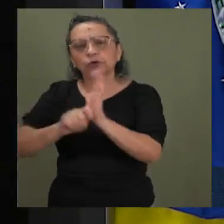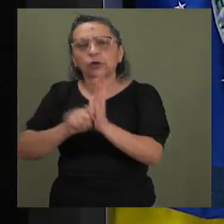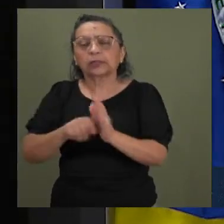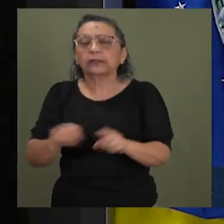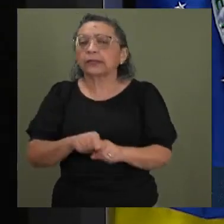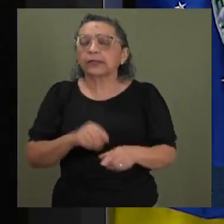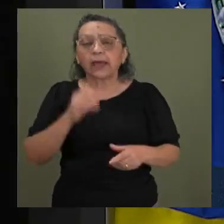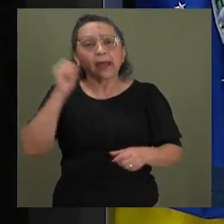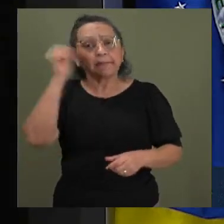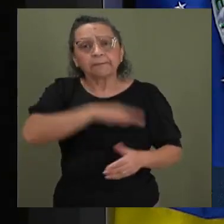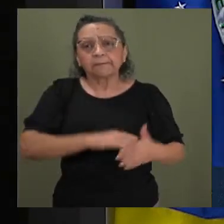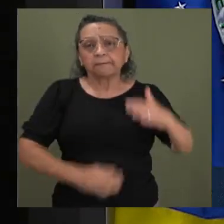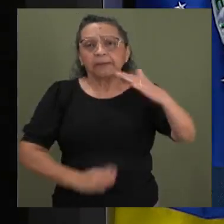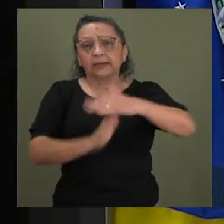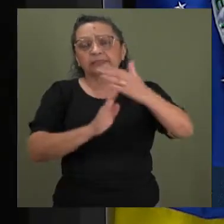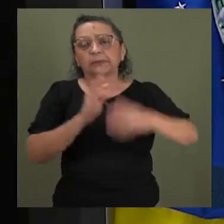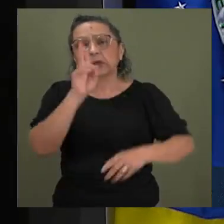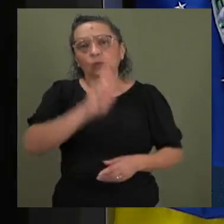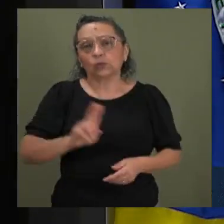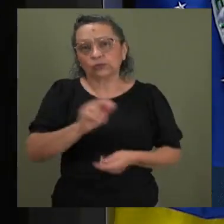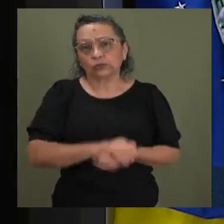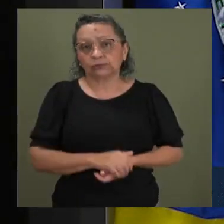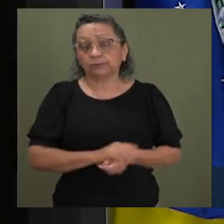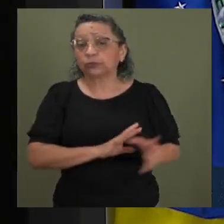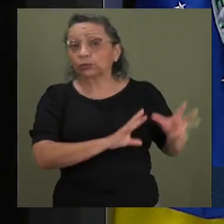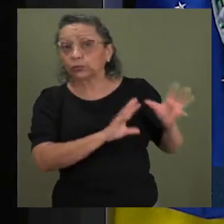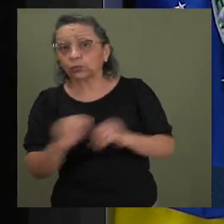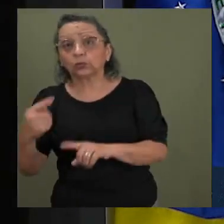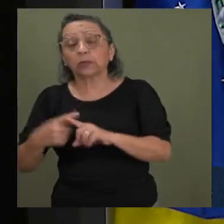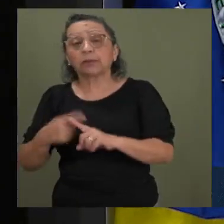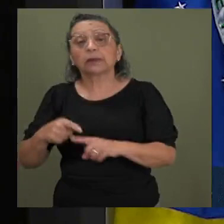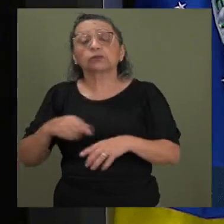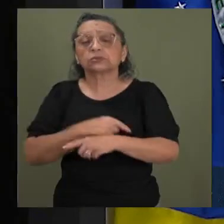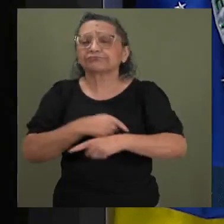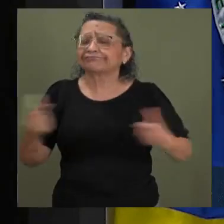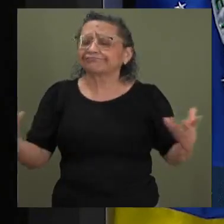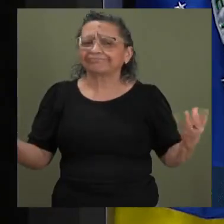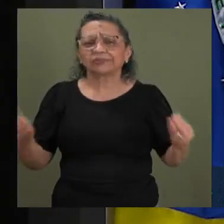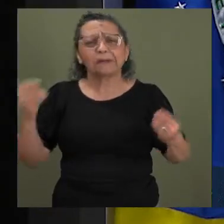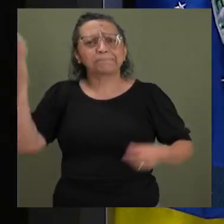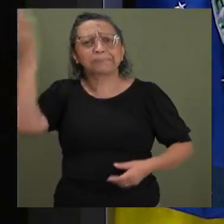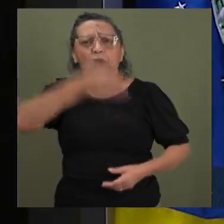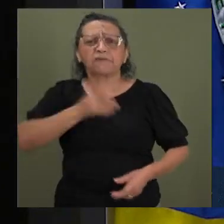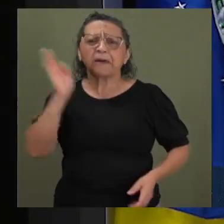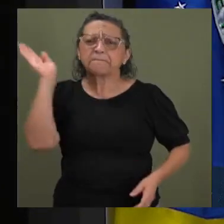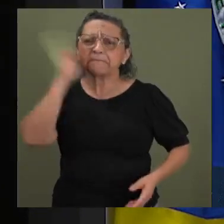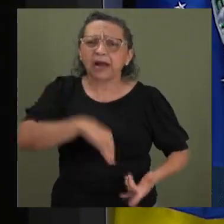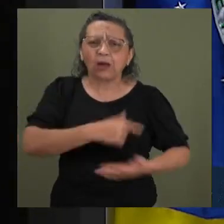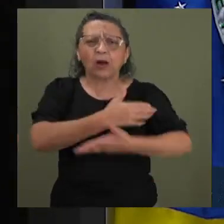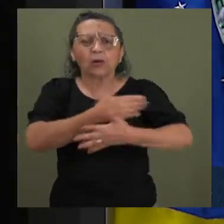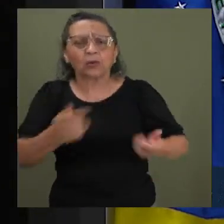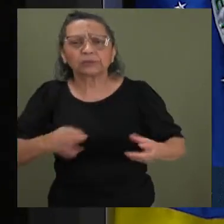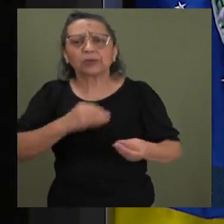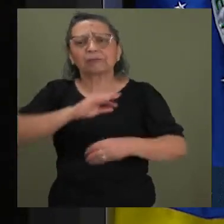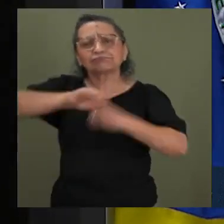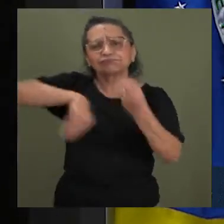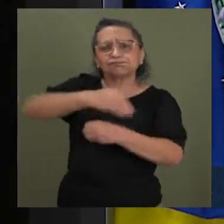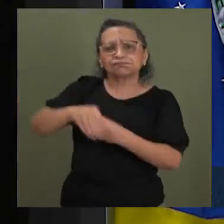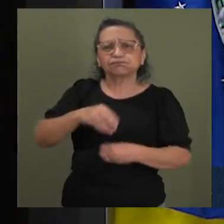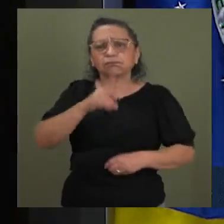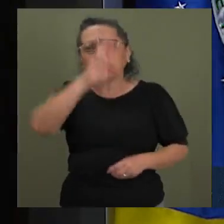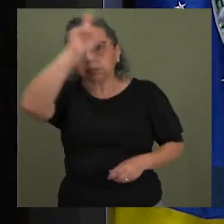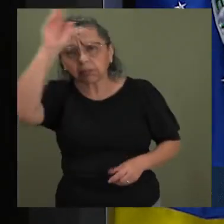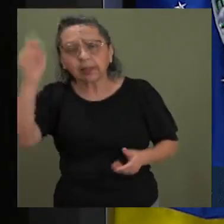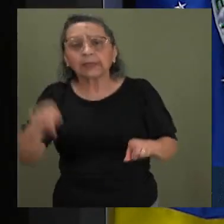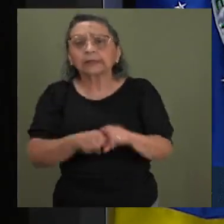ao consumo. Tudo isso pelos enormes males impostos pelas substâncias entorpecentes, bem